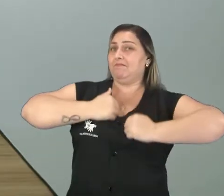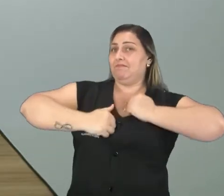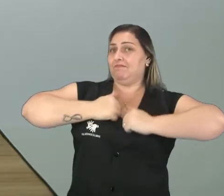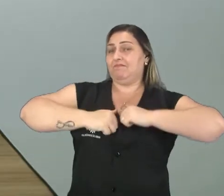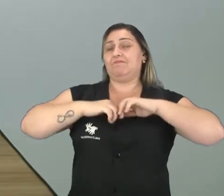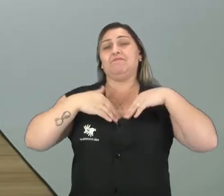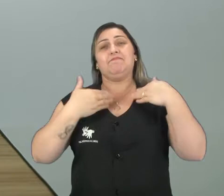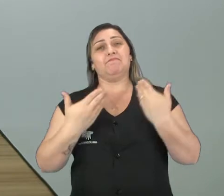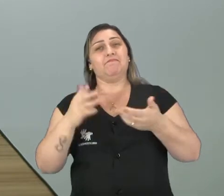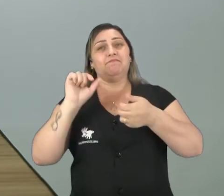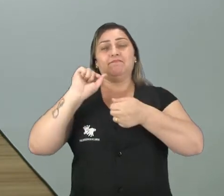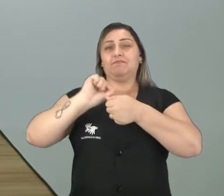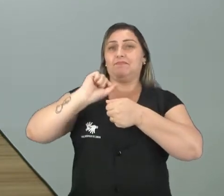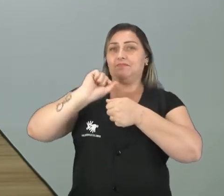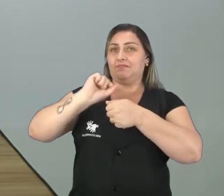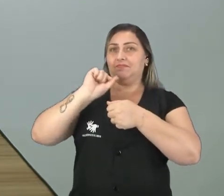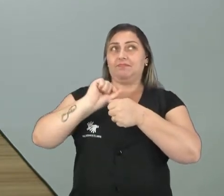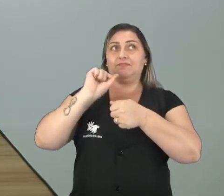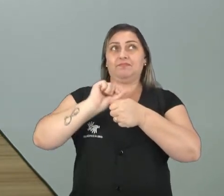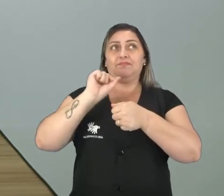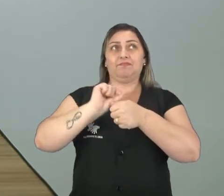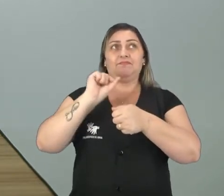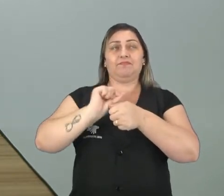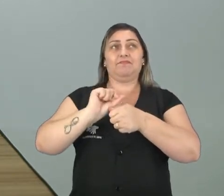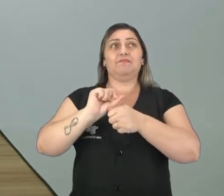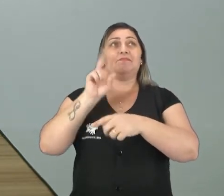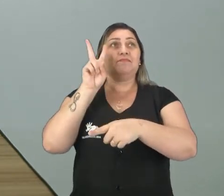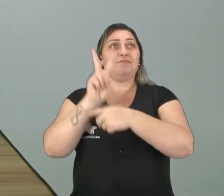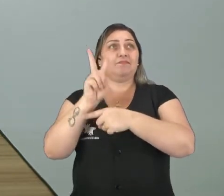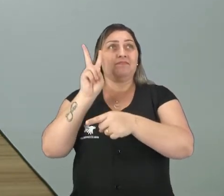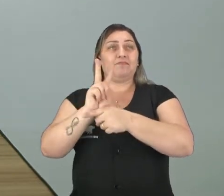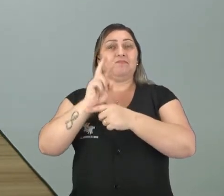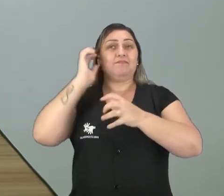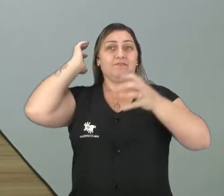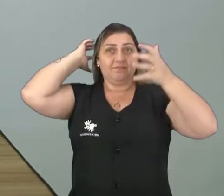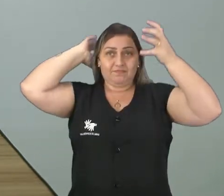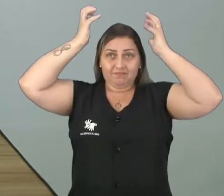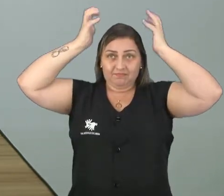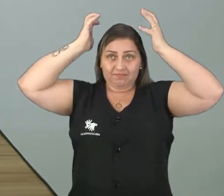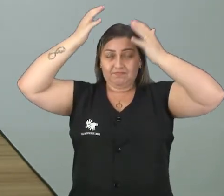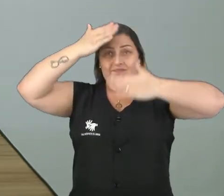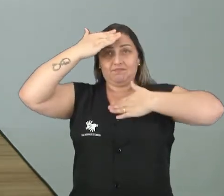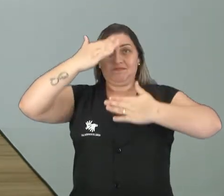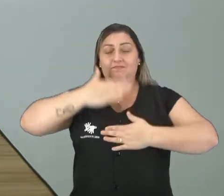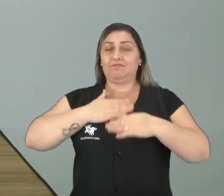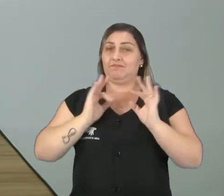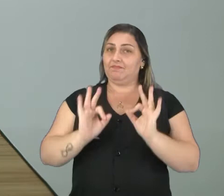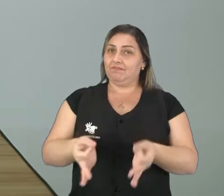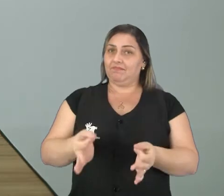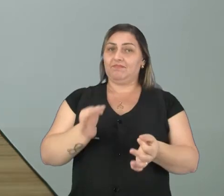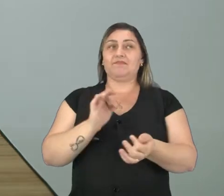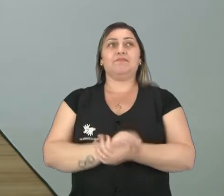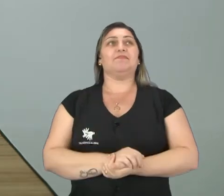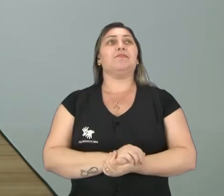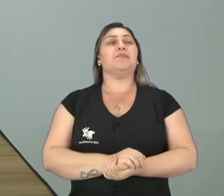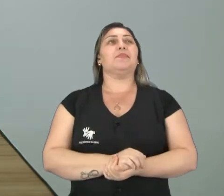ao, fazermos aqui o cuidado com o nosso cabelo, com o nosso corpo, certo?